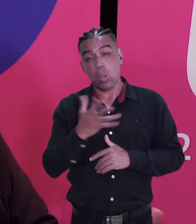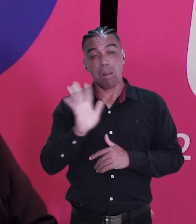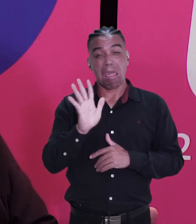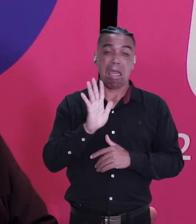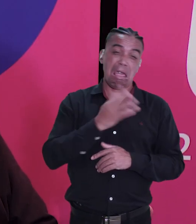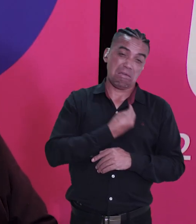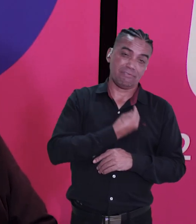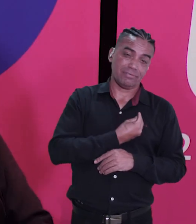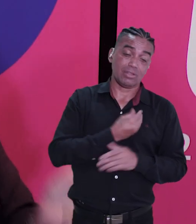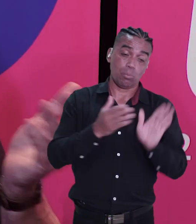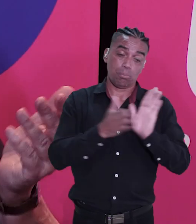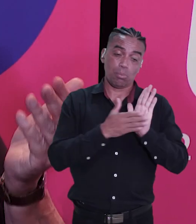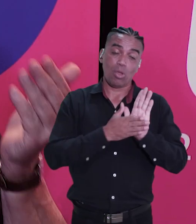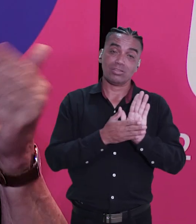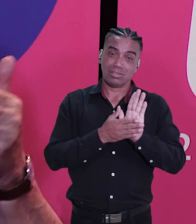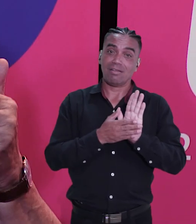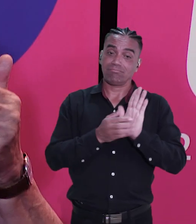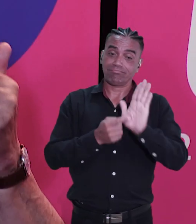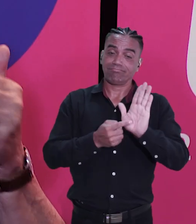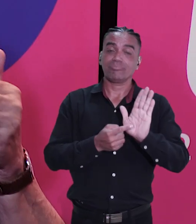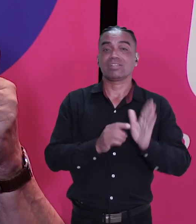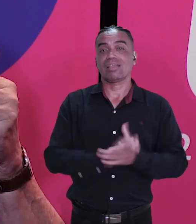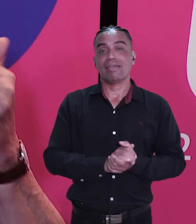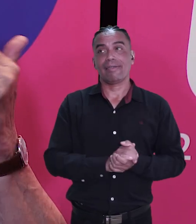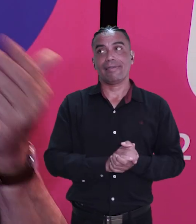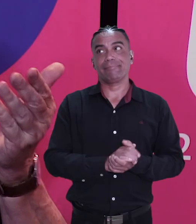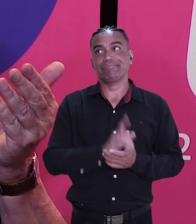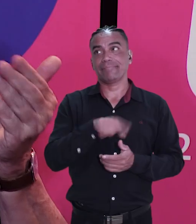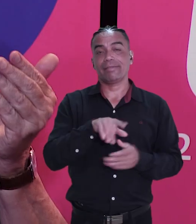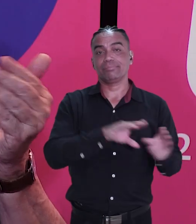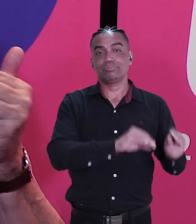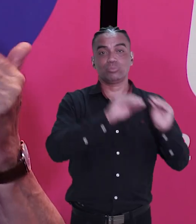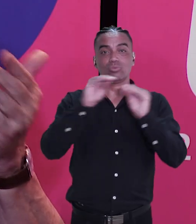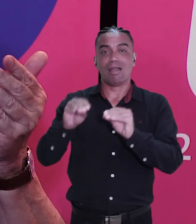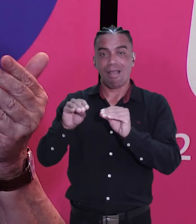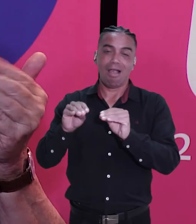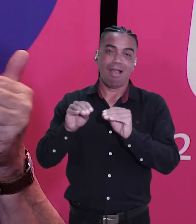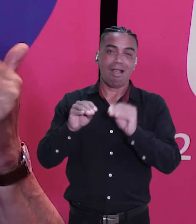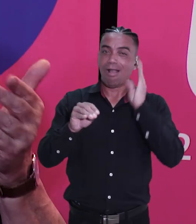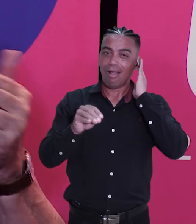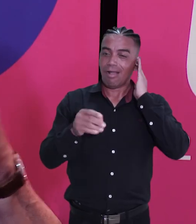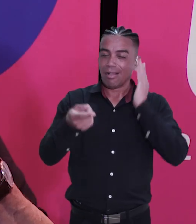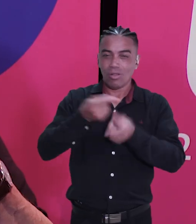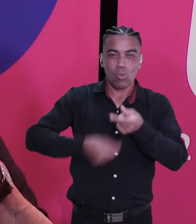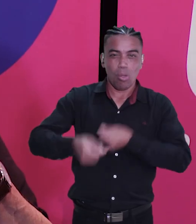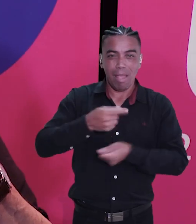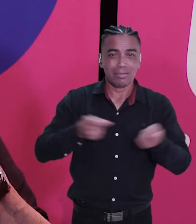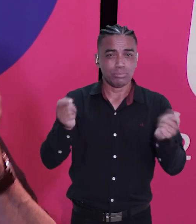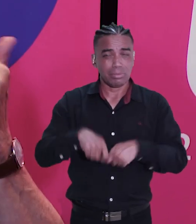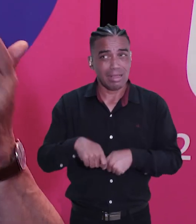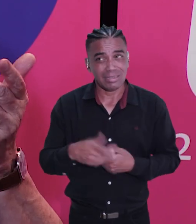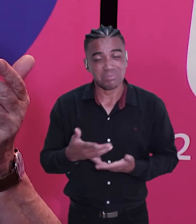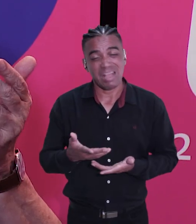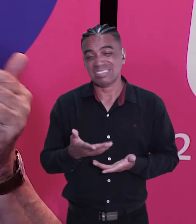não devia estar muito boa para ele, que propuseram a ele ir para tomar conta de um negócio